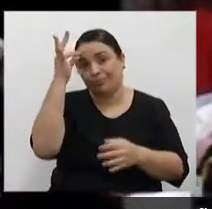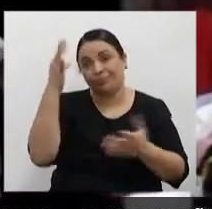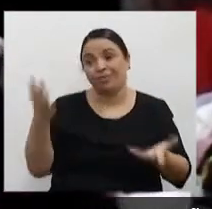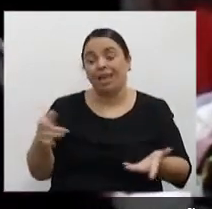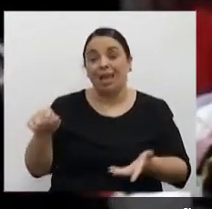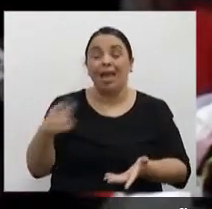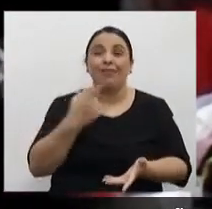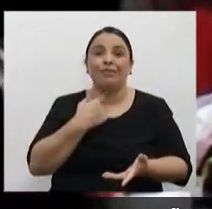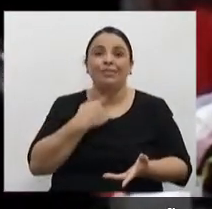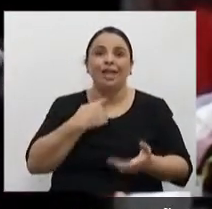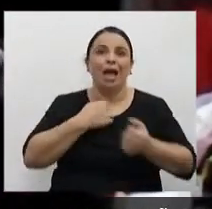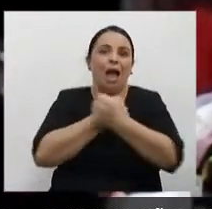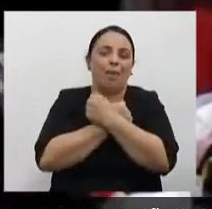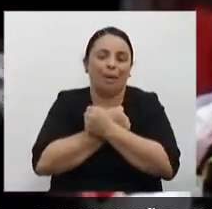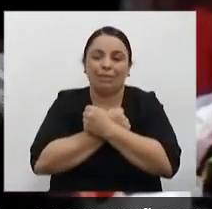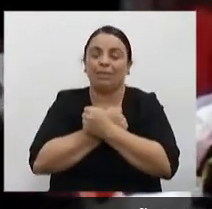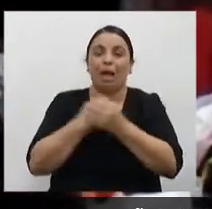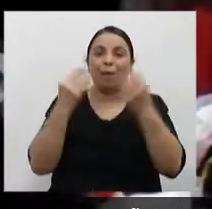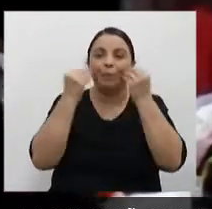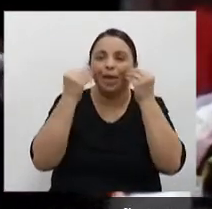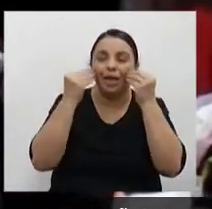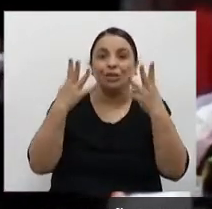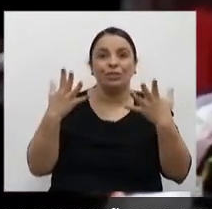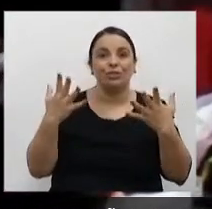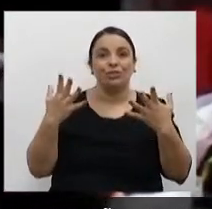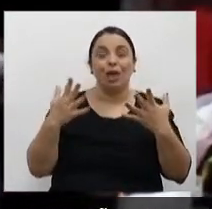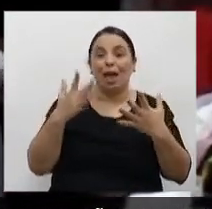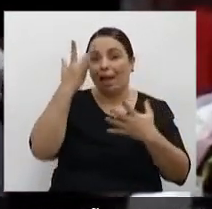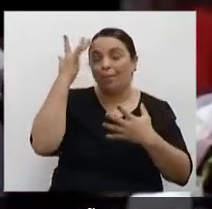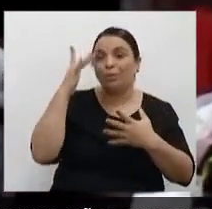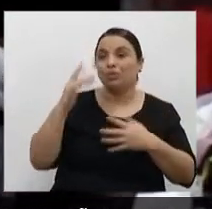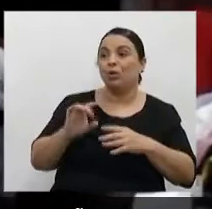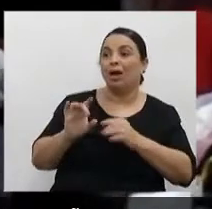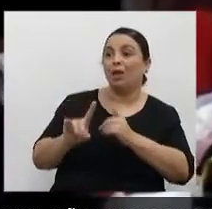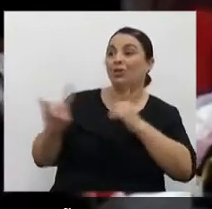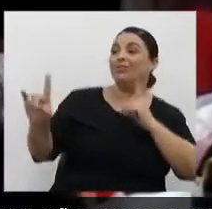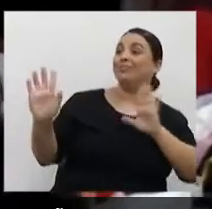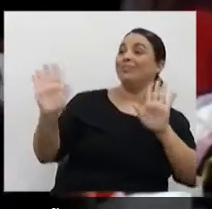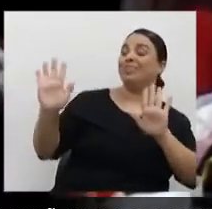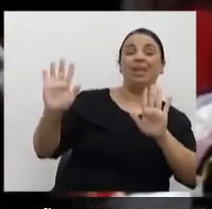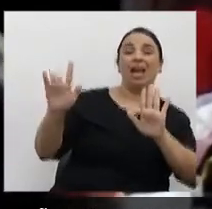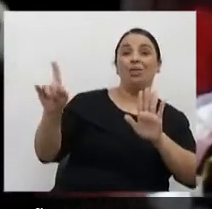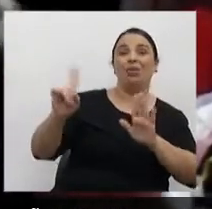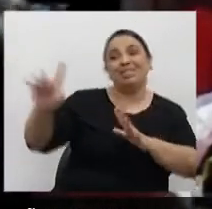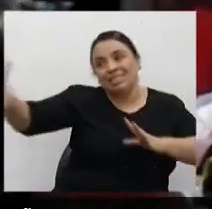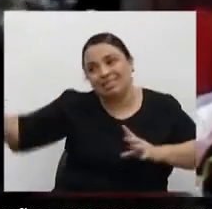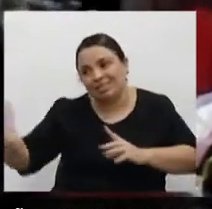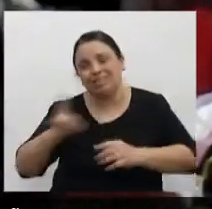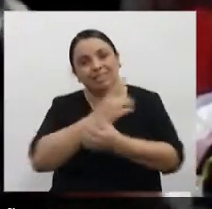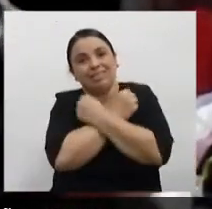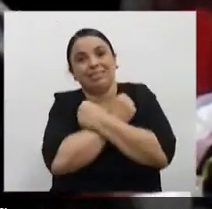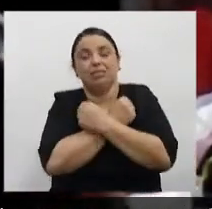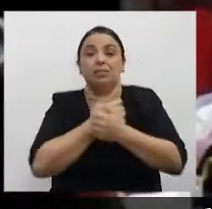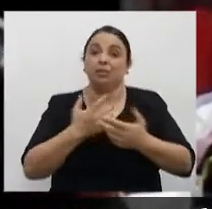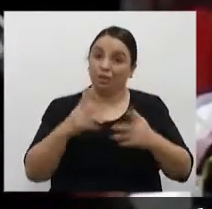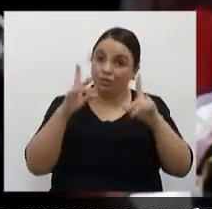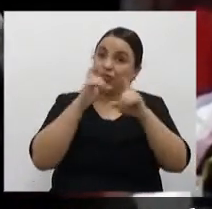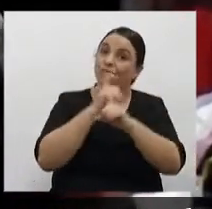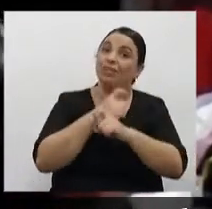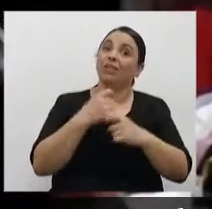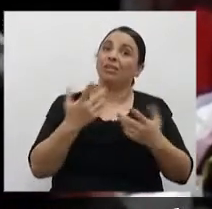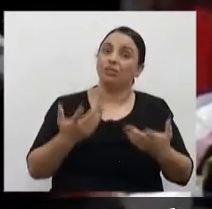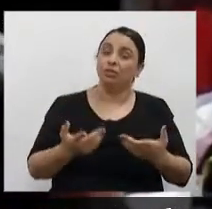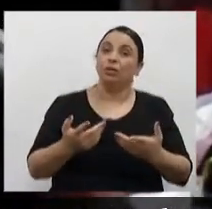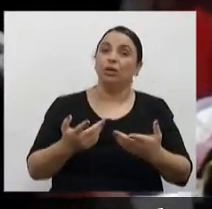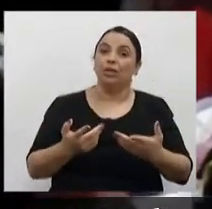aquele abraço, aquele aconchego, não aceita que a pessoa chegou e não abraçou. Então, fica aqui o